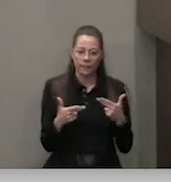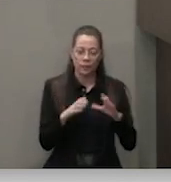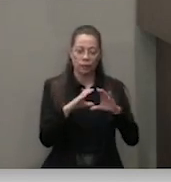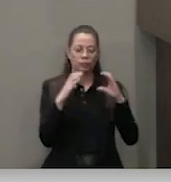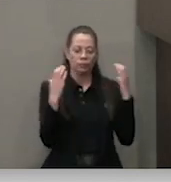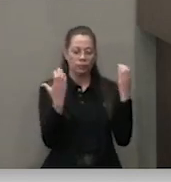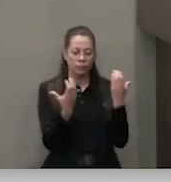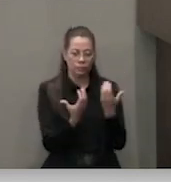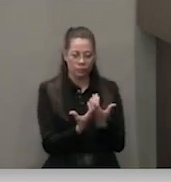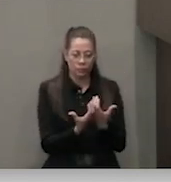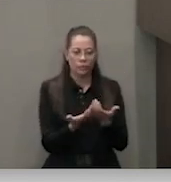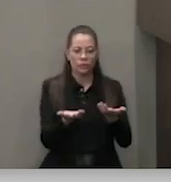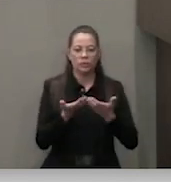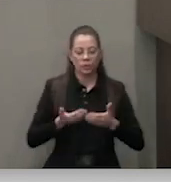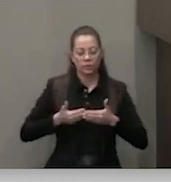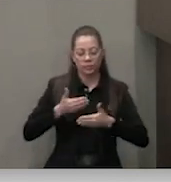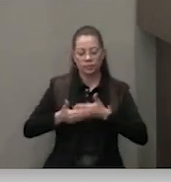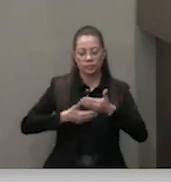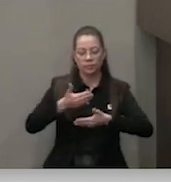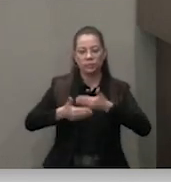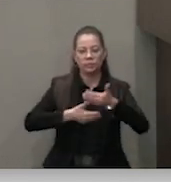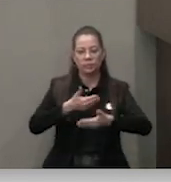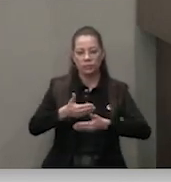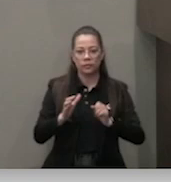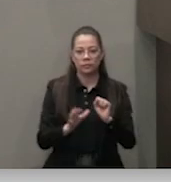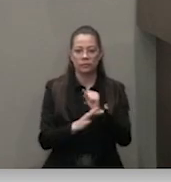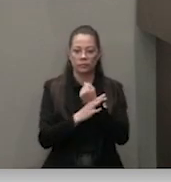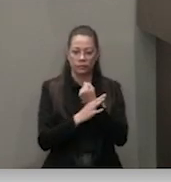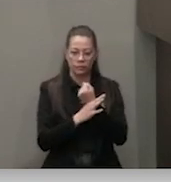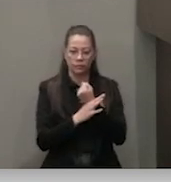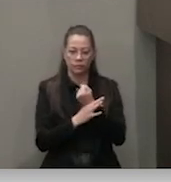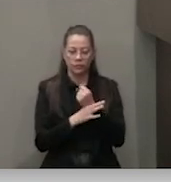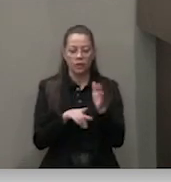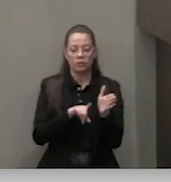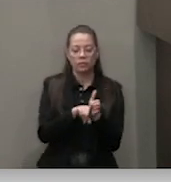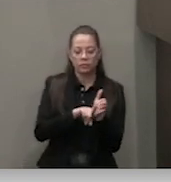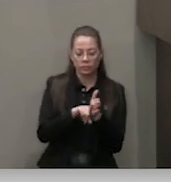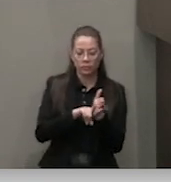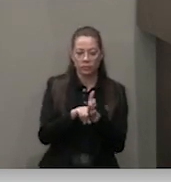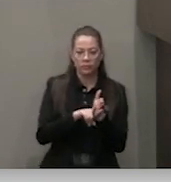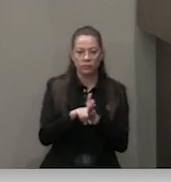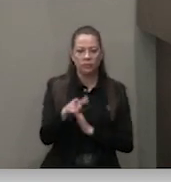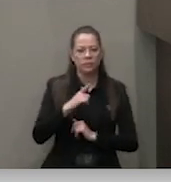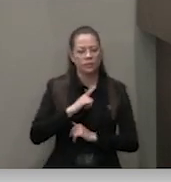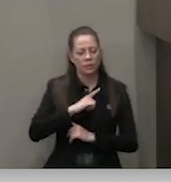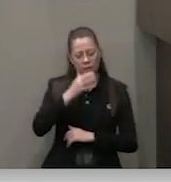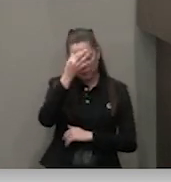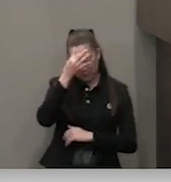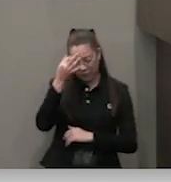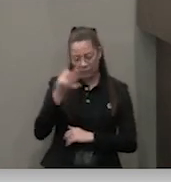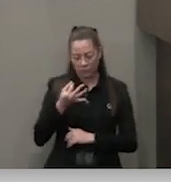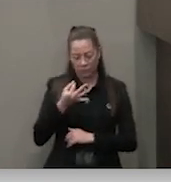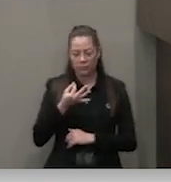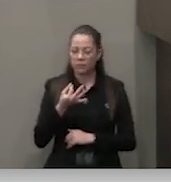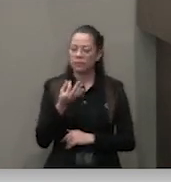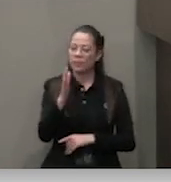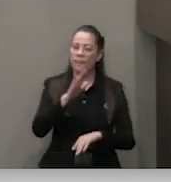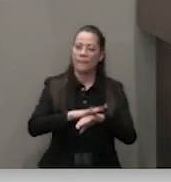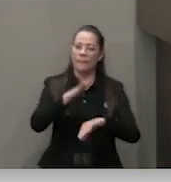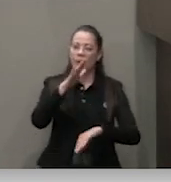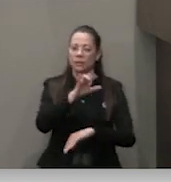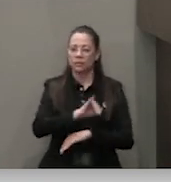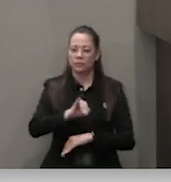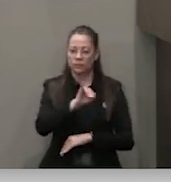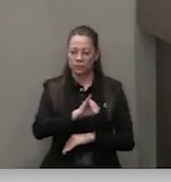comunidade que quer se desenvolver com segurança e a pesquisa é com certeza a coroa